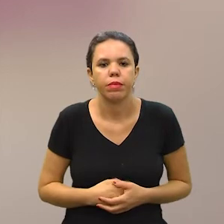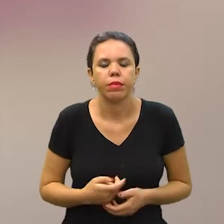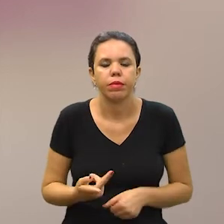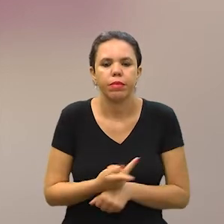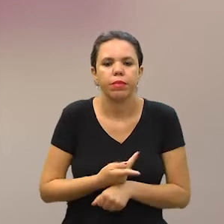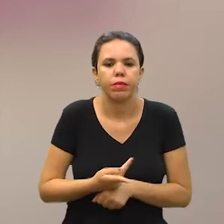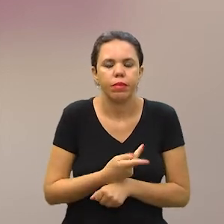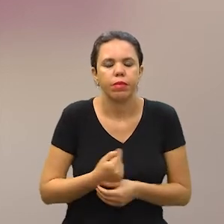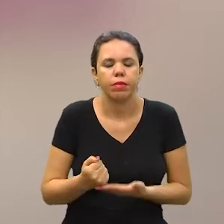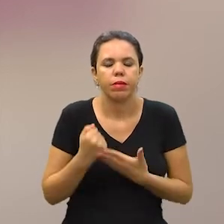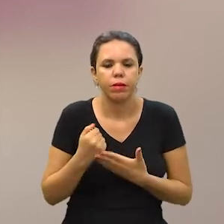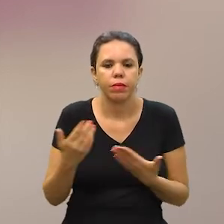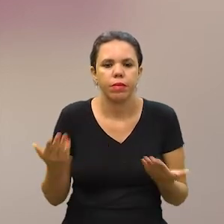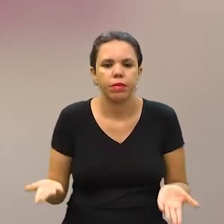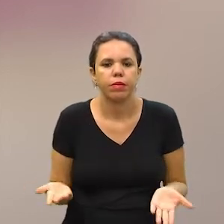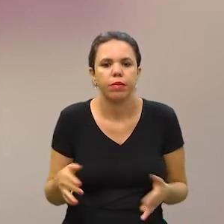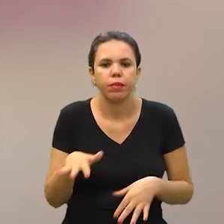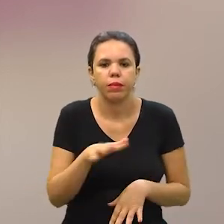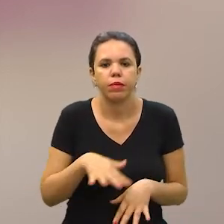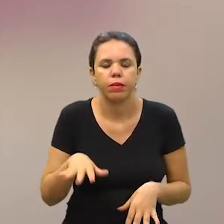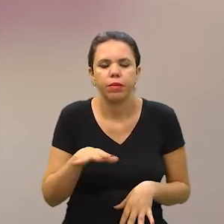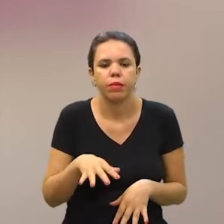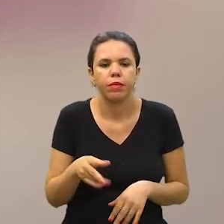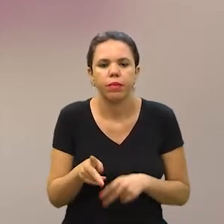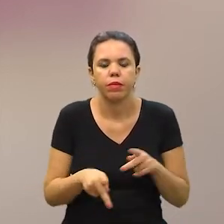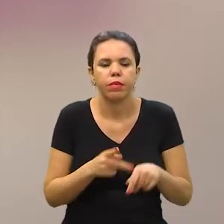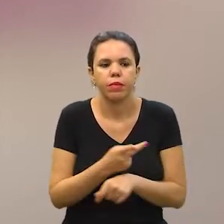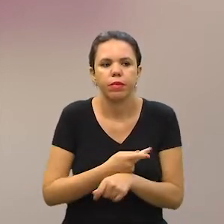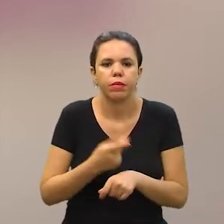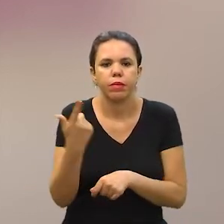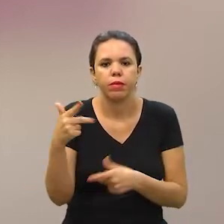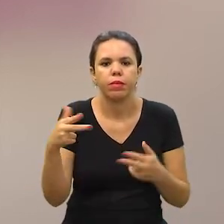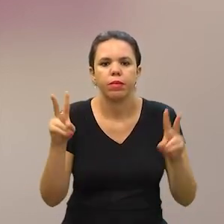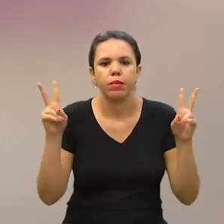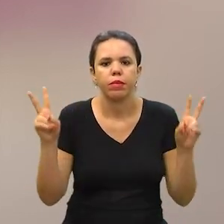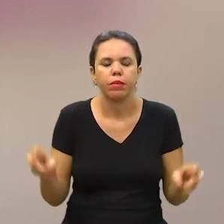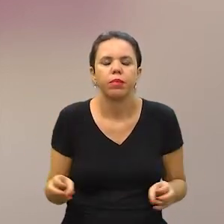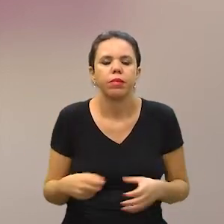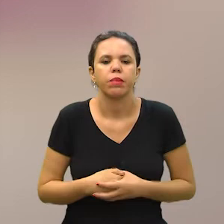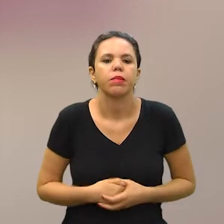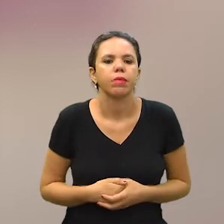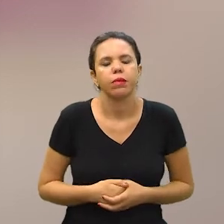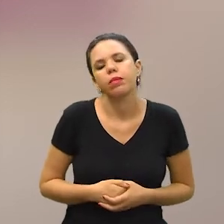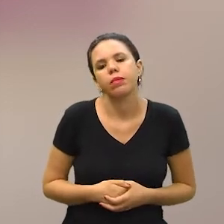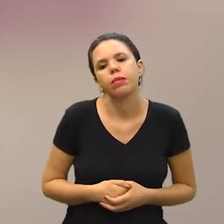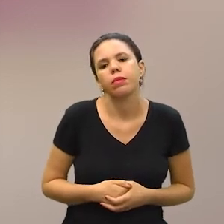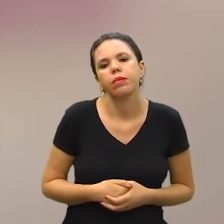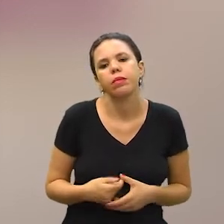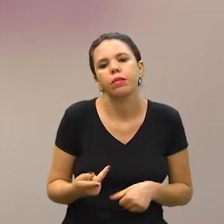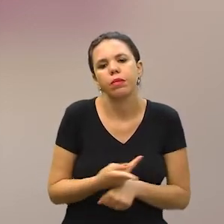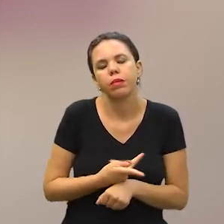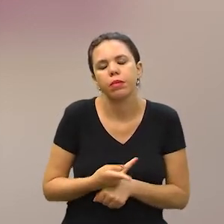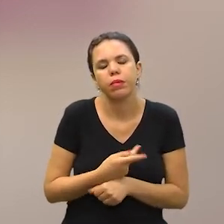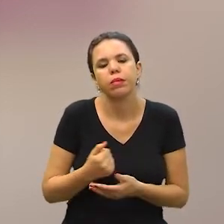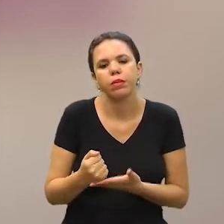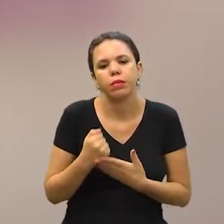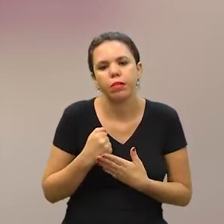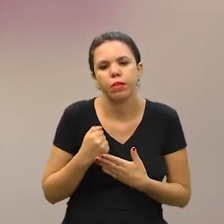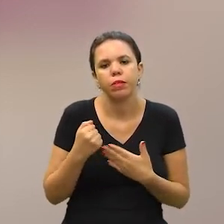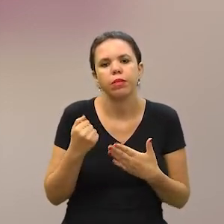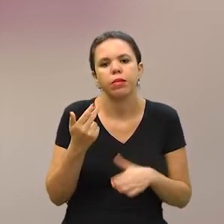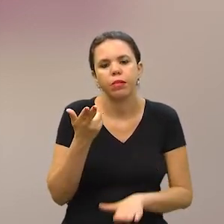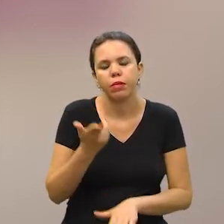de procurar auxílio para isso. Geralmente, quando ela procura por outras questões. Então, assim, vai procurar o auxílio do psiquiatra